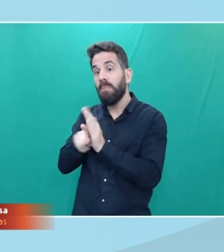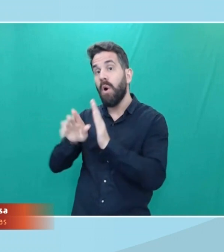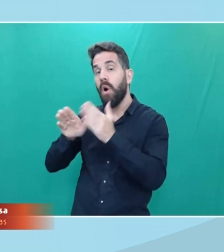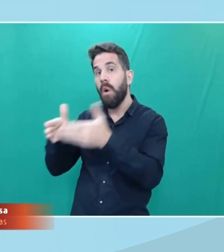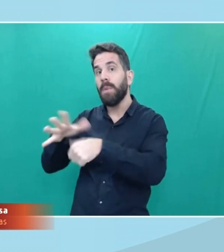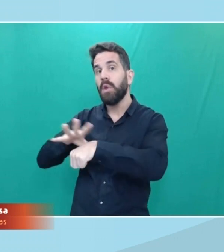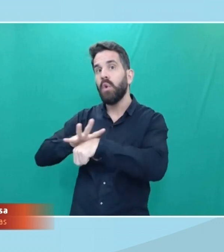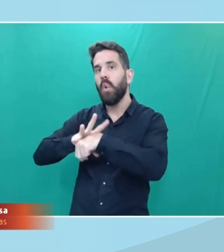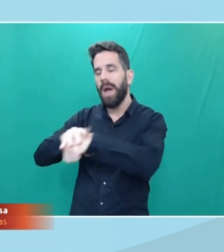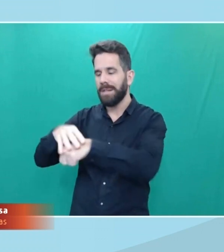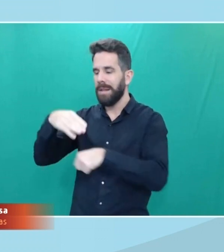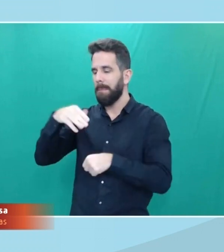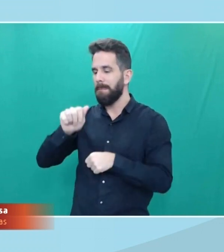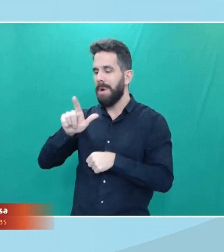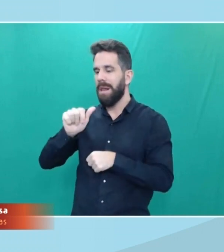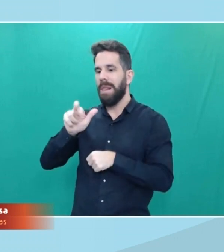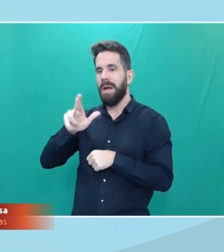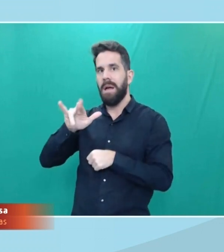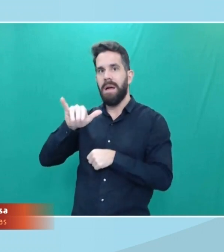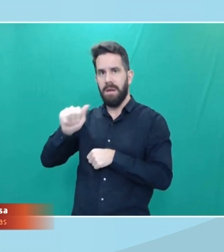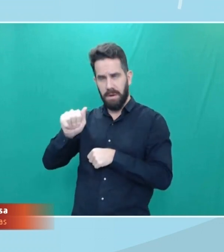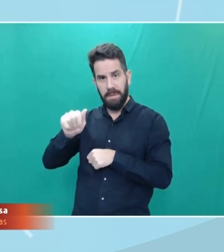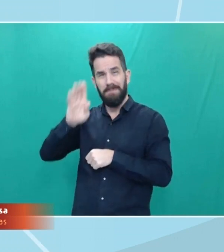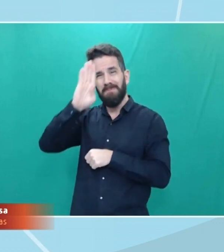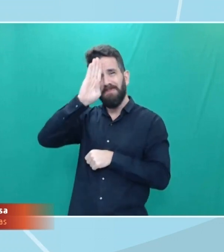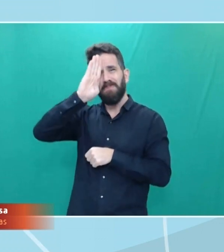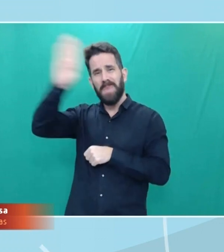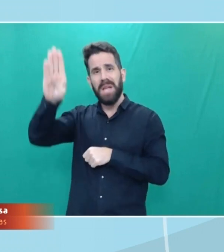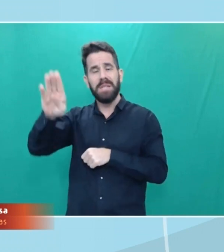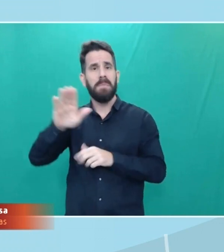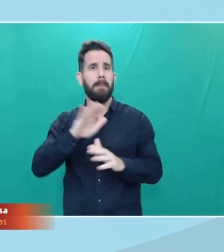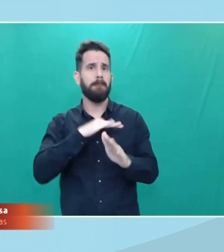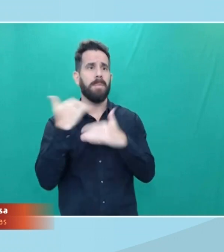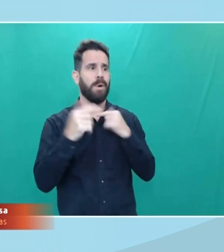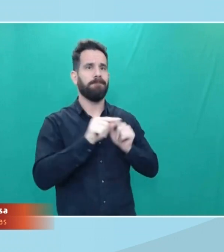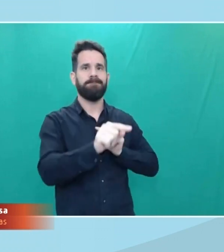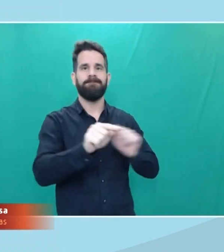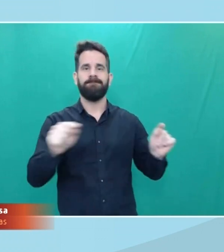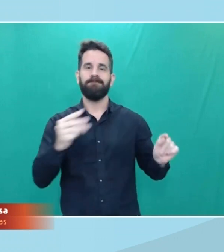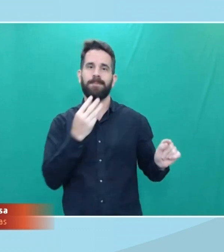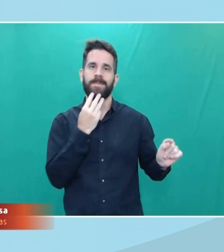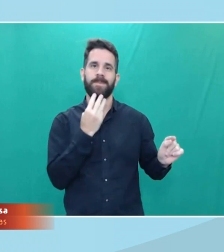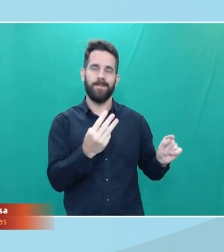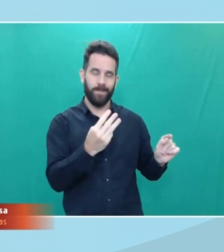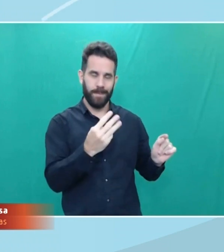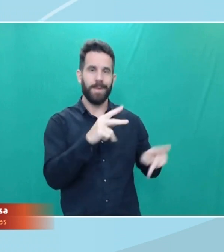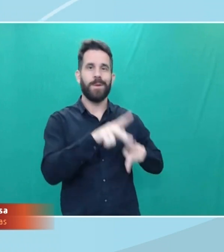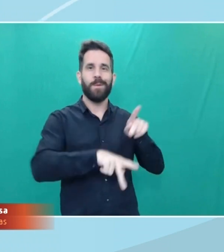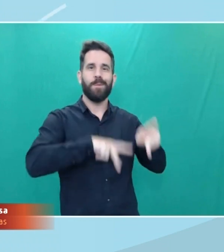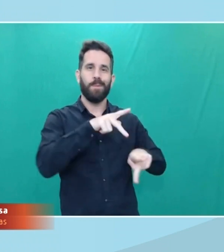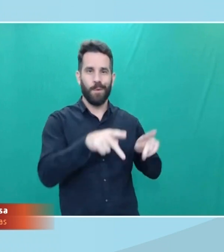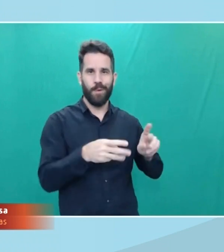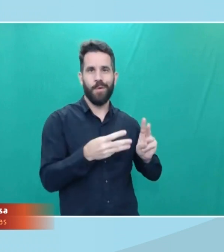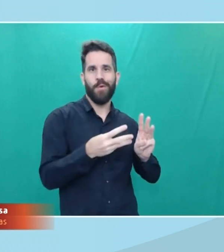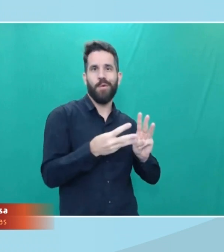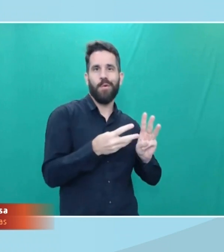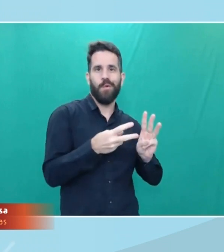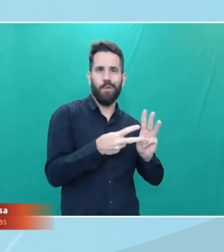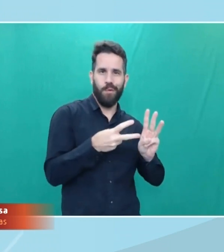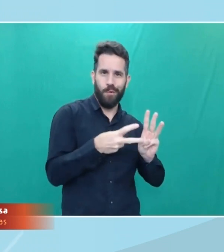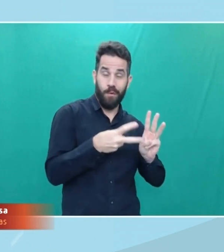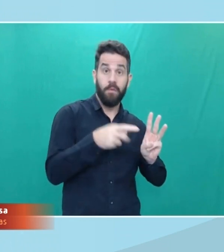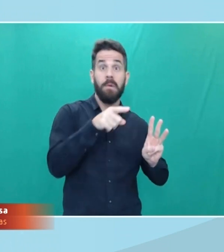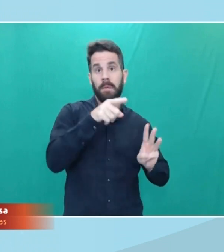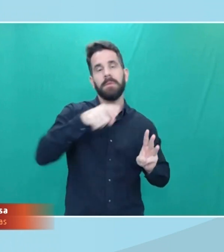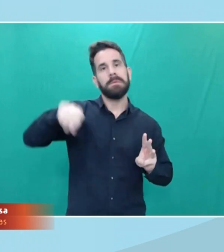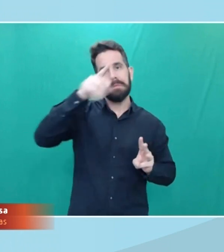de morte entre os Yanomami. Como a gente já falou aqui no programa, estão passando por um momento de grave crise